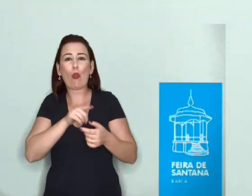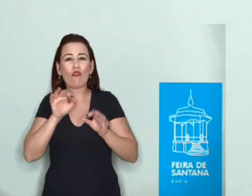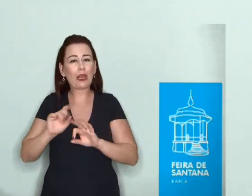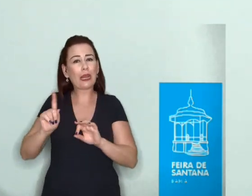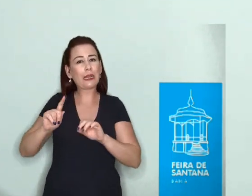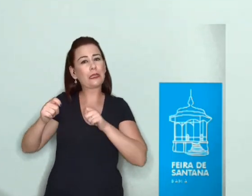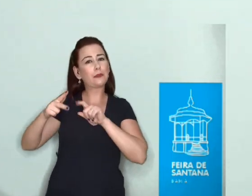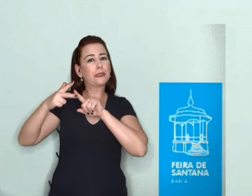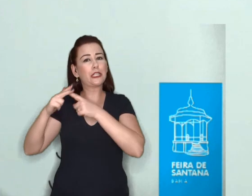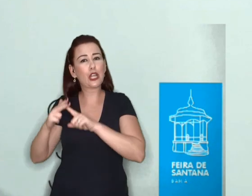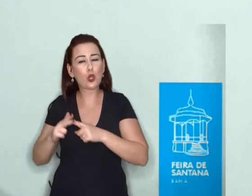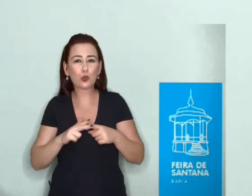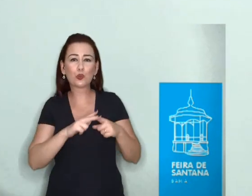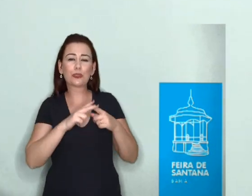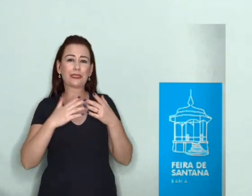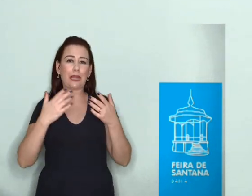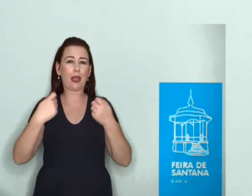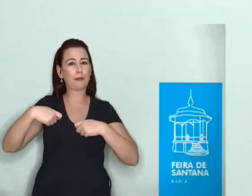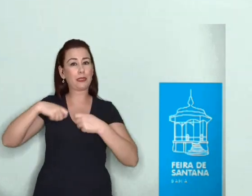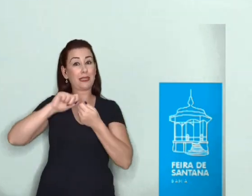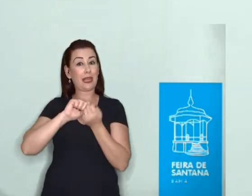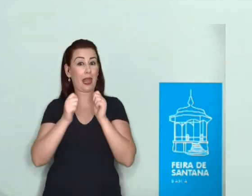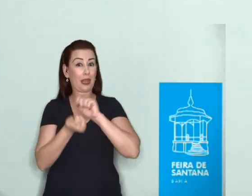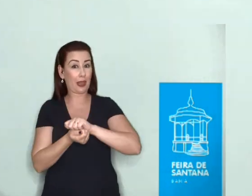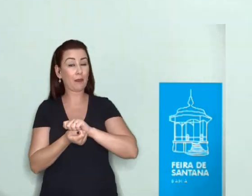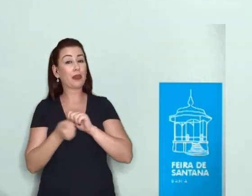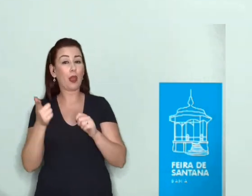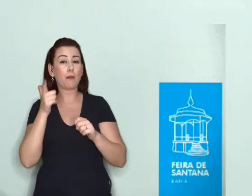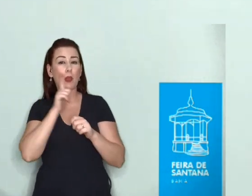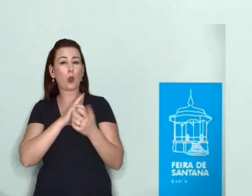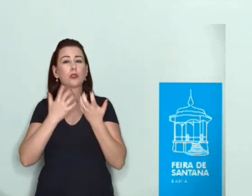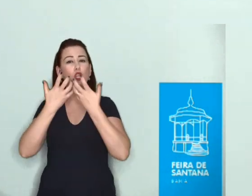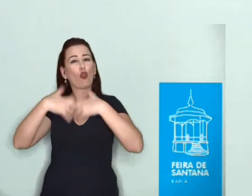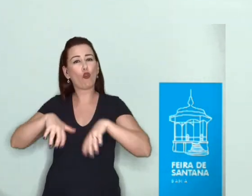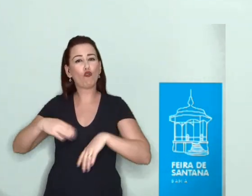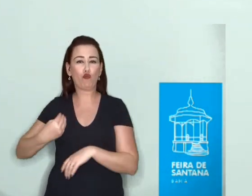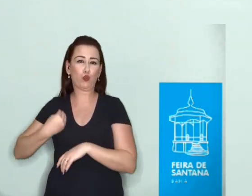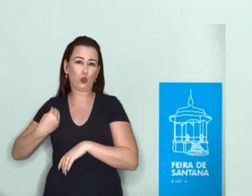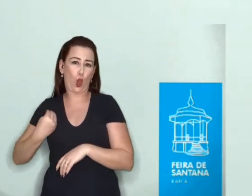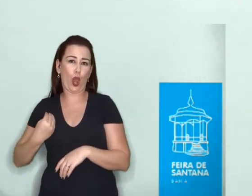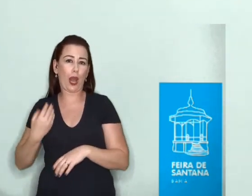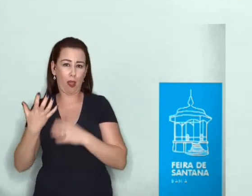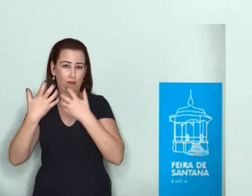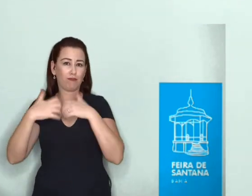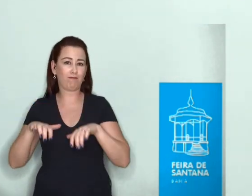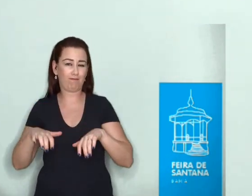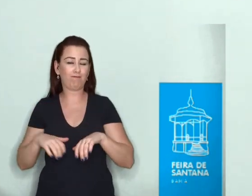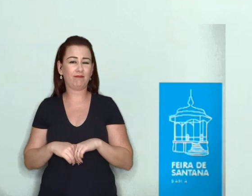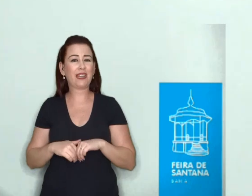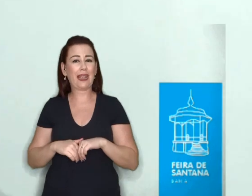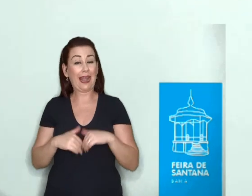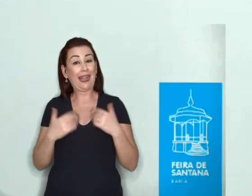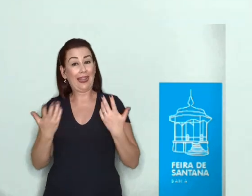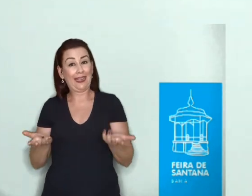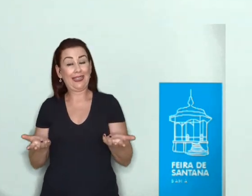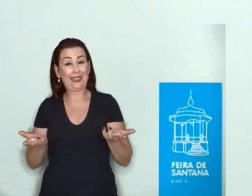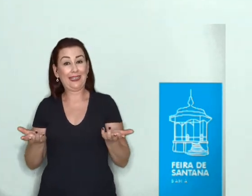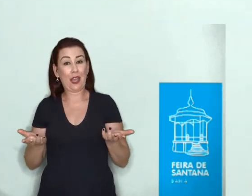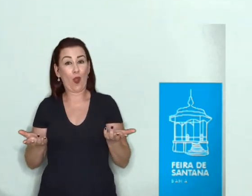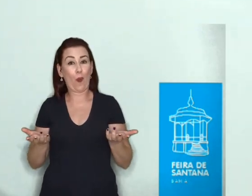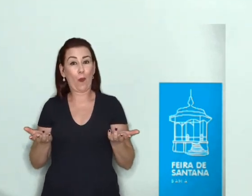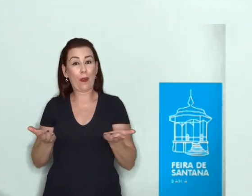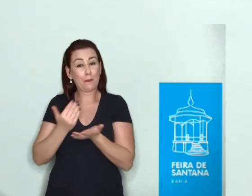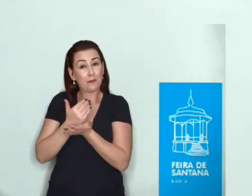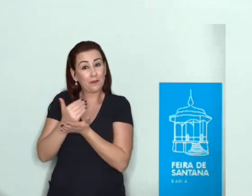você precisa ajustar e precisa fazer adaptações para que ele funcione da maneira que gostaria que funcione.